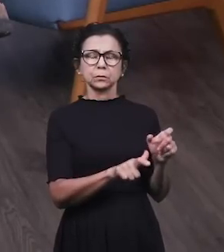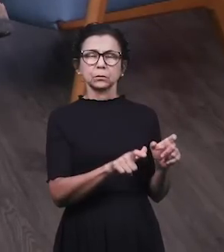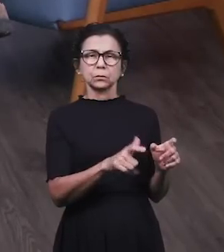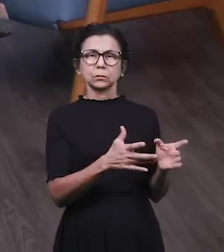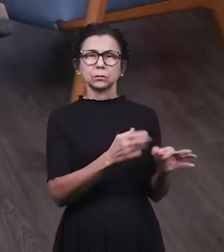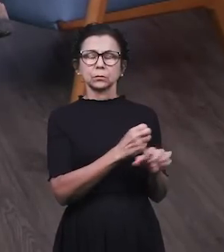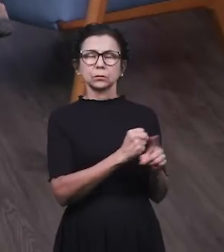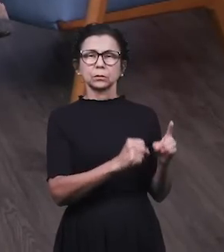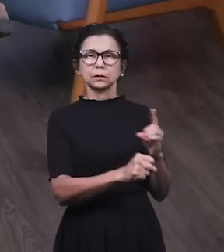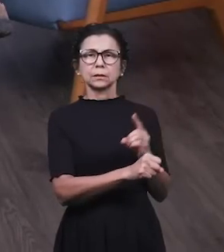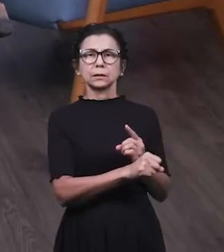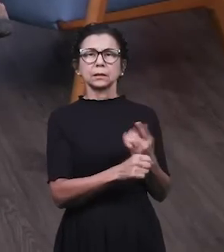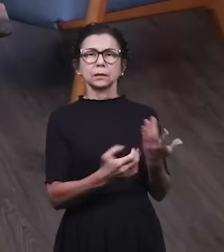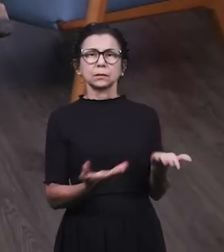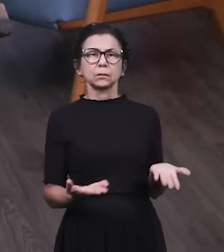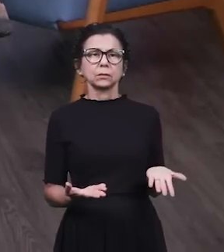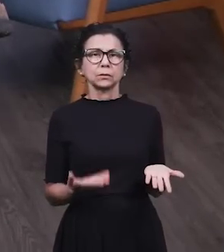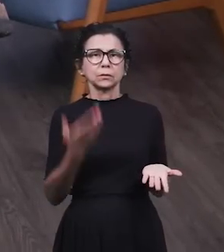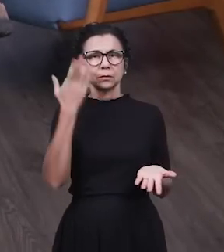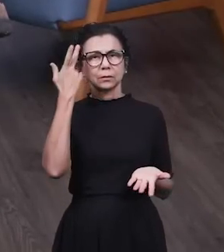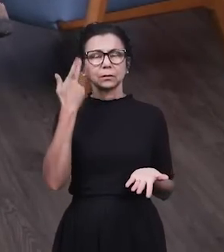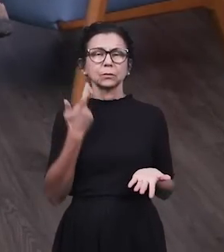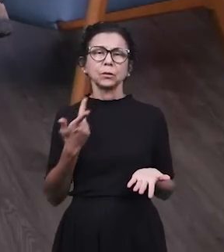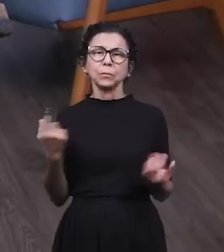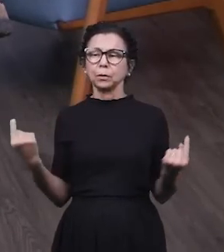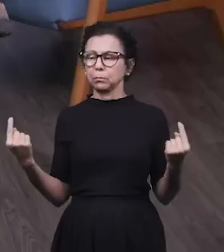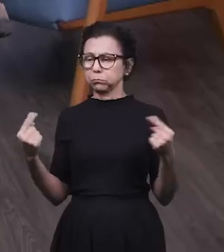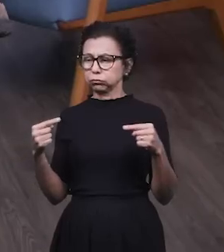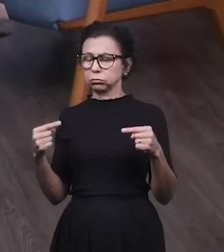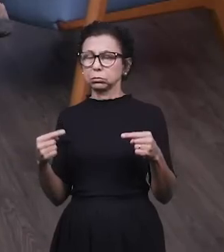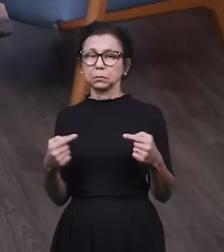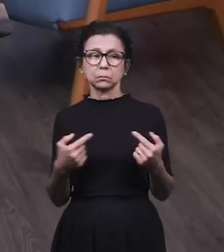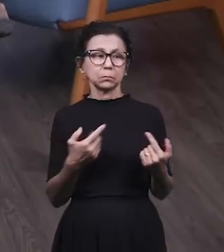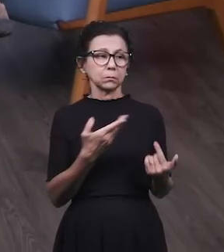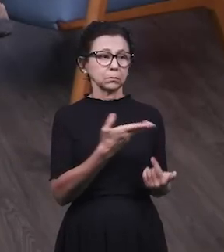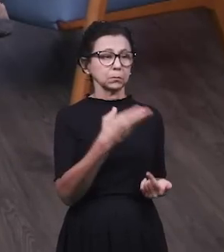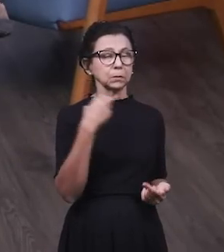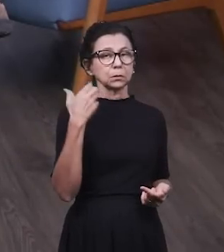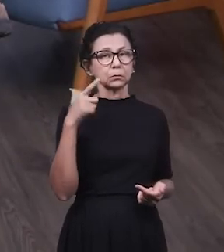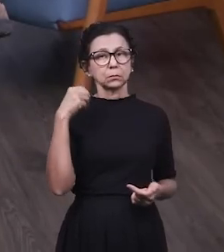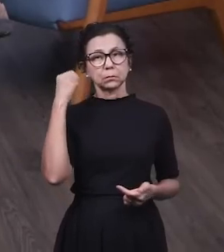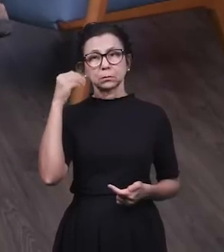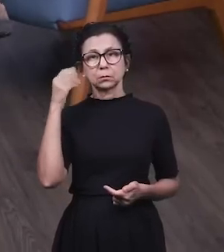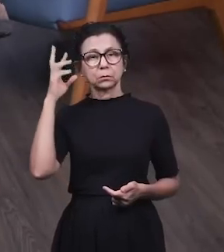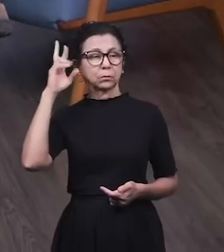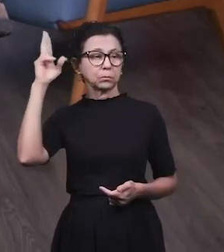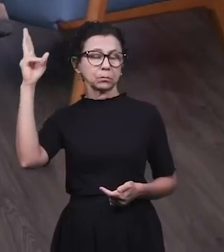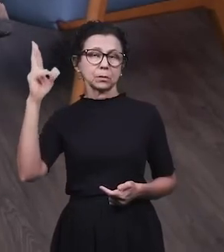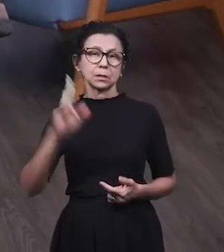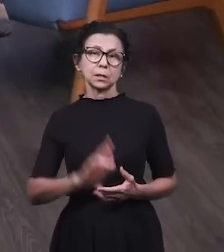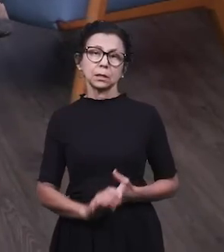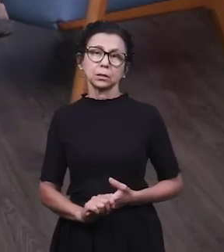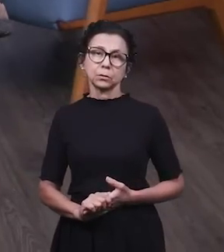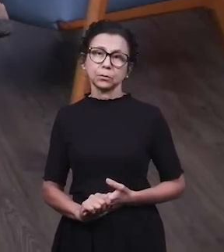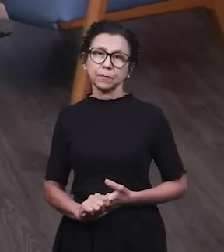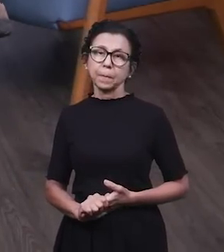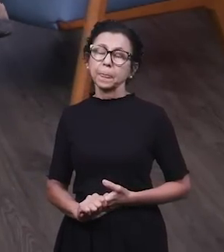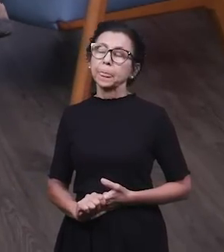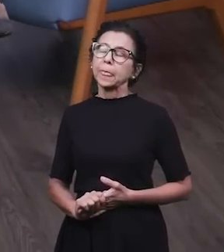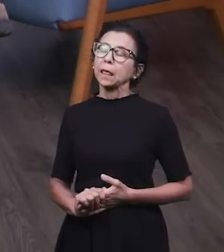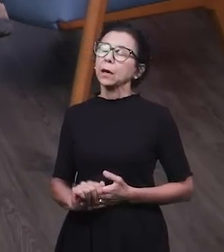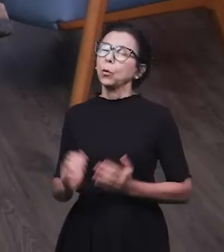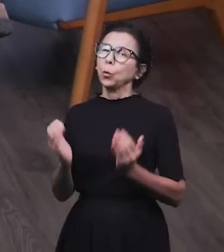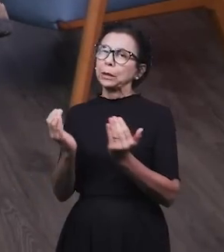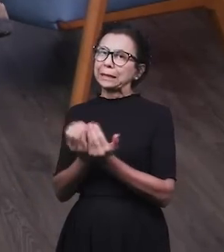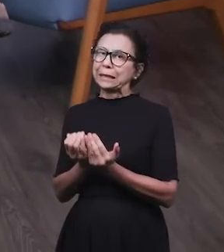você espera é exatamente isso. Que não tem o Senhor, ou seja, o fiel, ele já